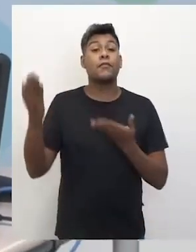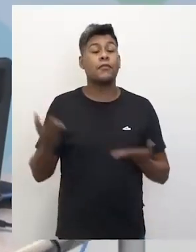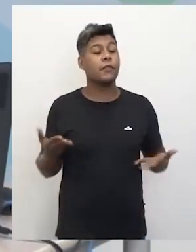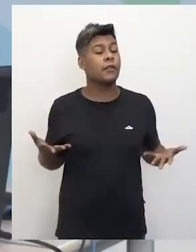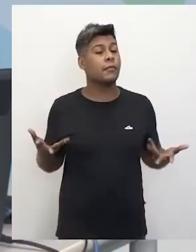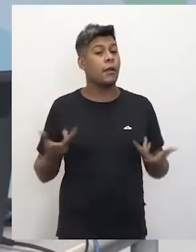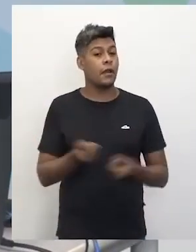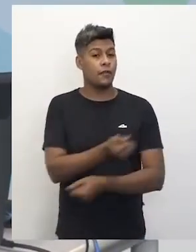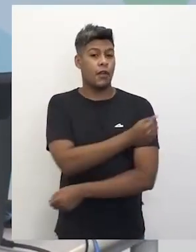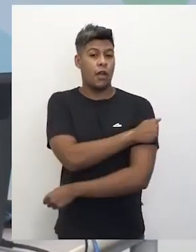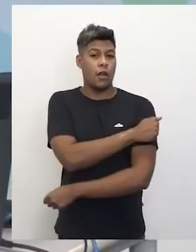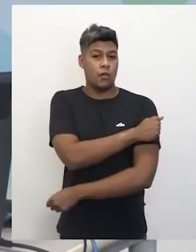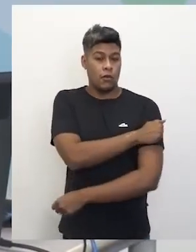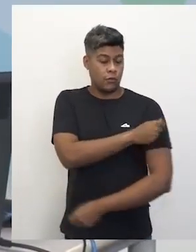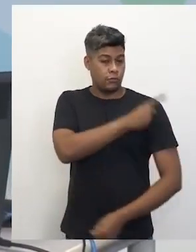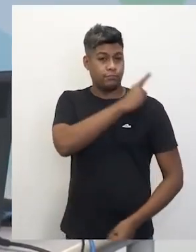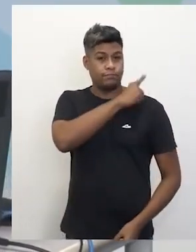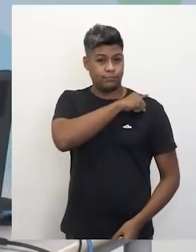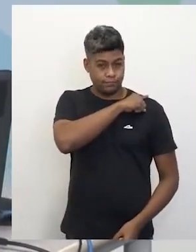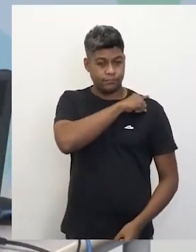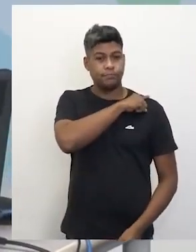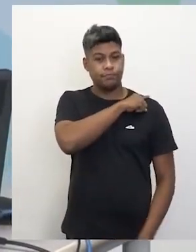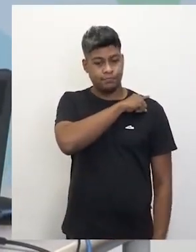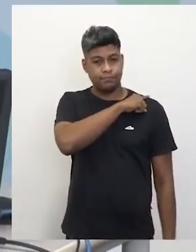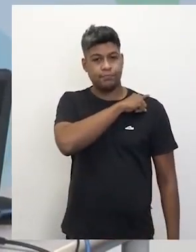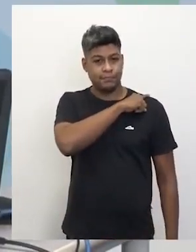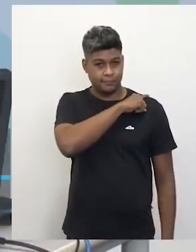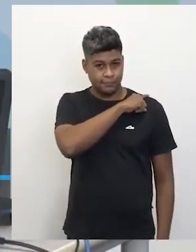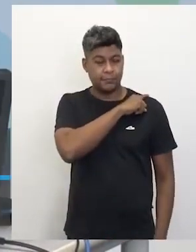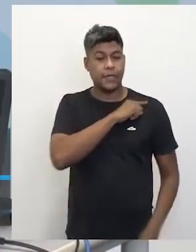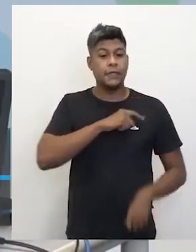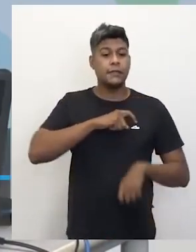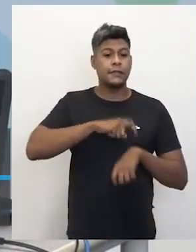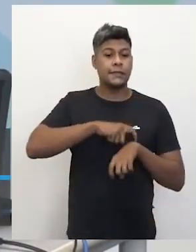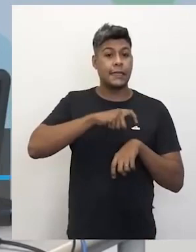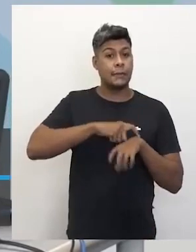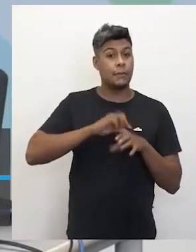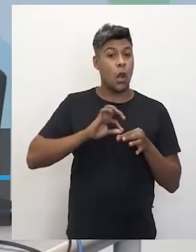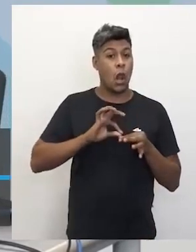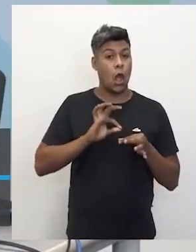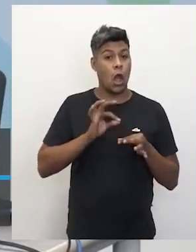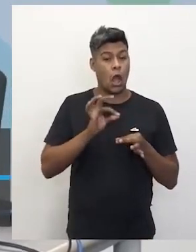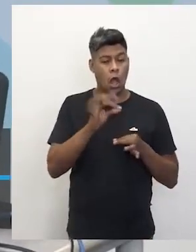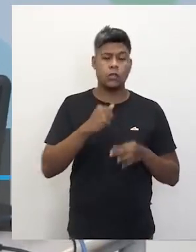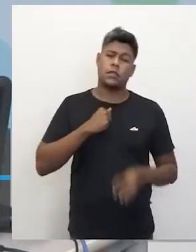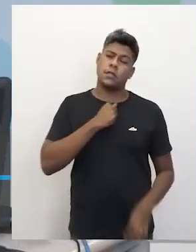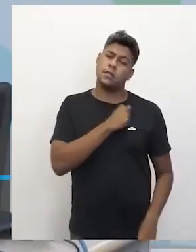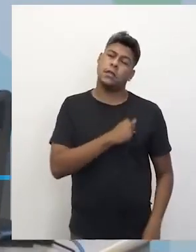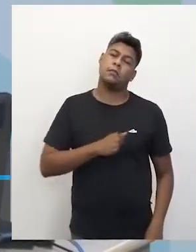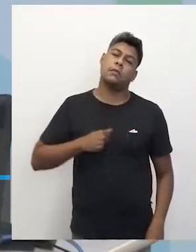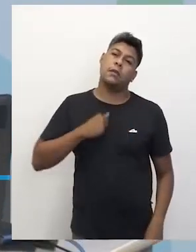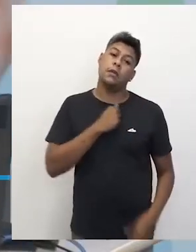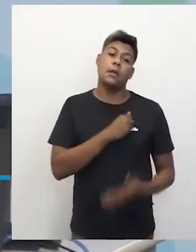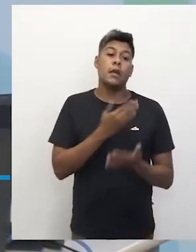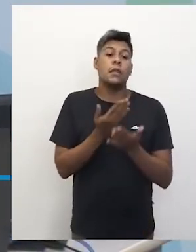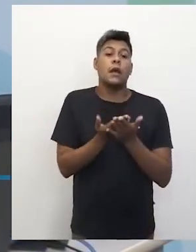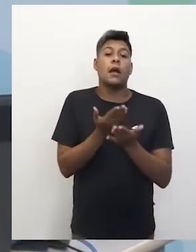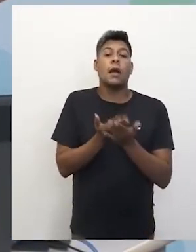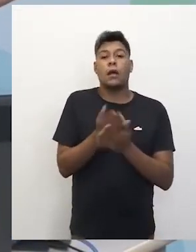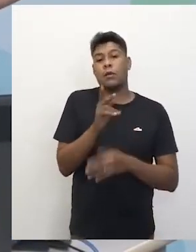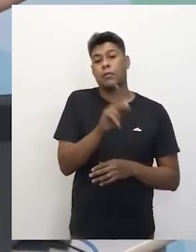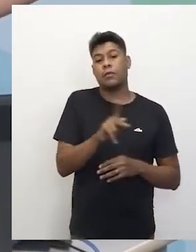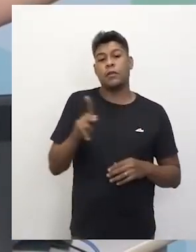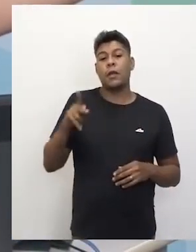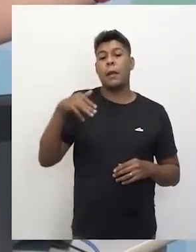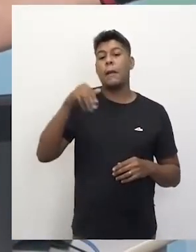maravilhosos alunos da primeira série do ensino médio. Fiquei um tempo aí longe, então estou morrendo de saudade de invadir a aula aqui da